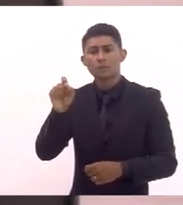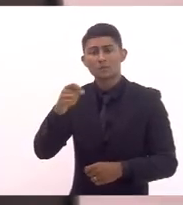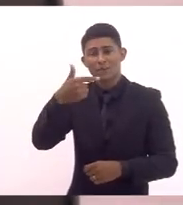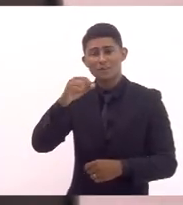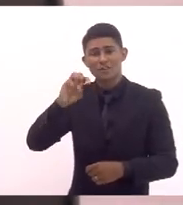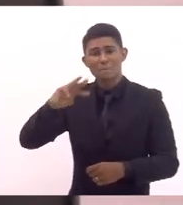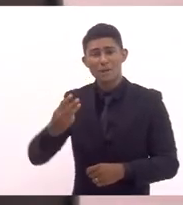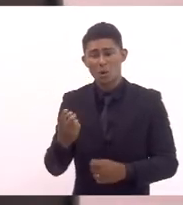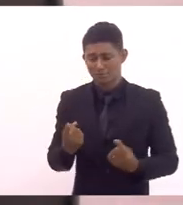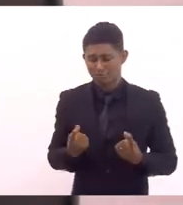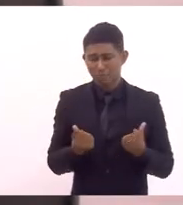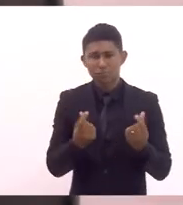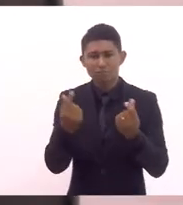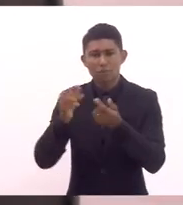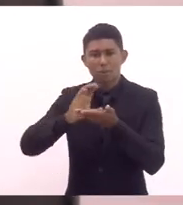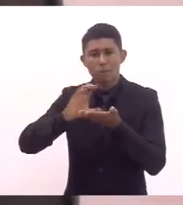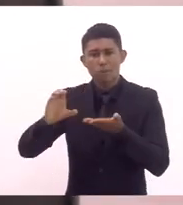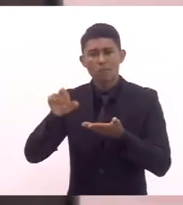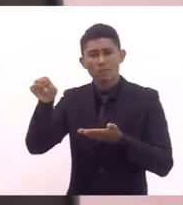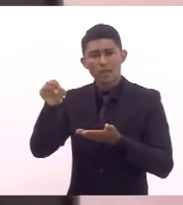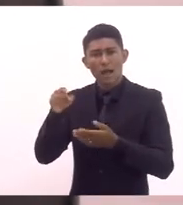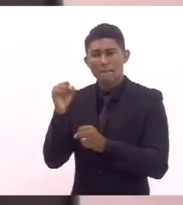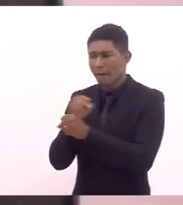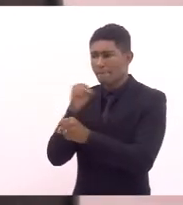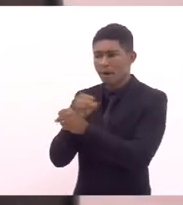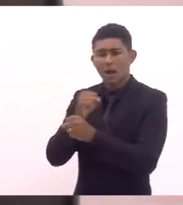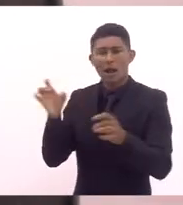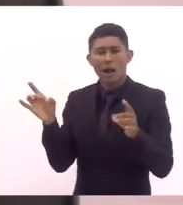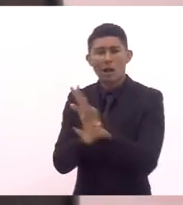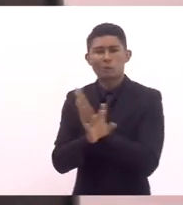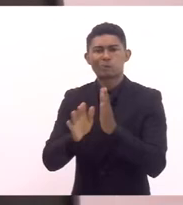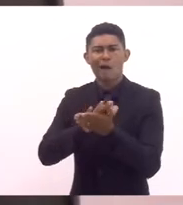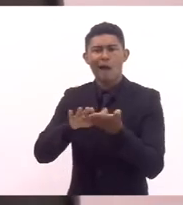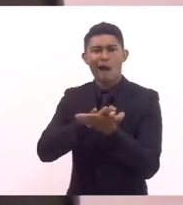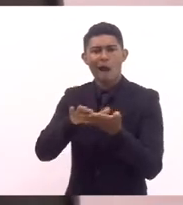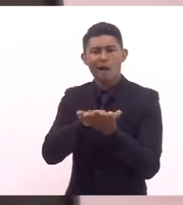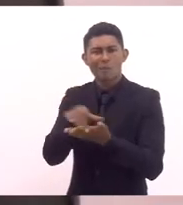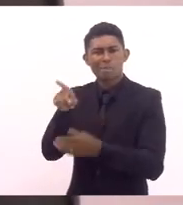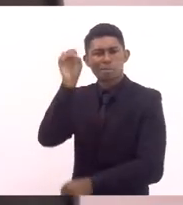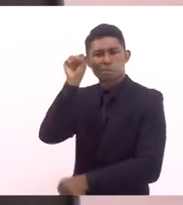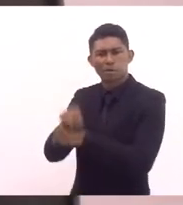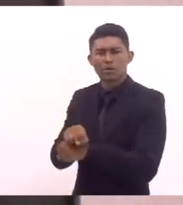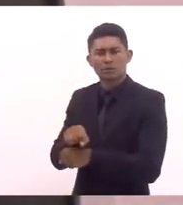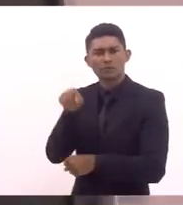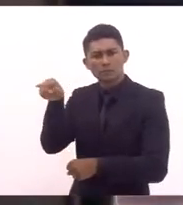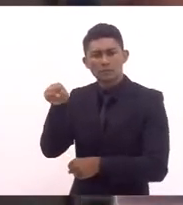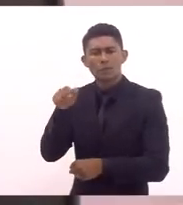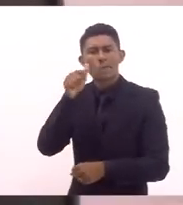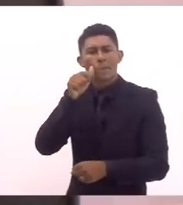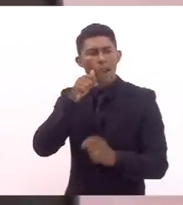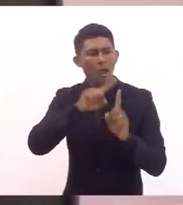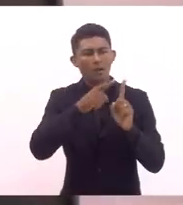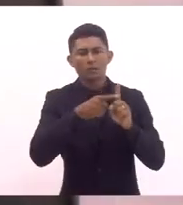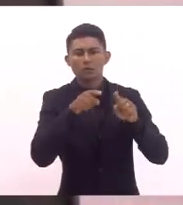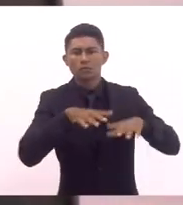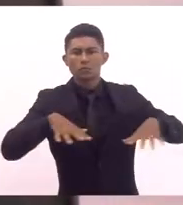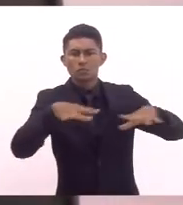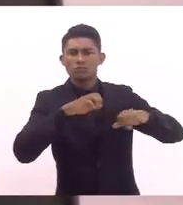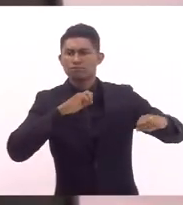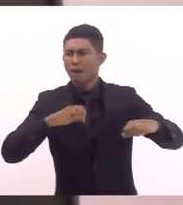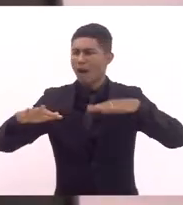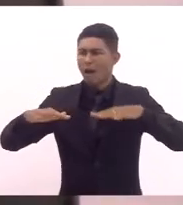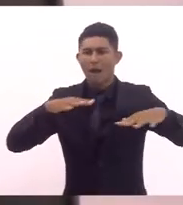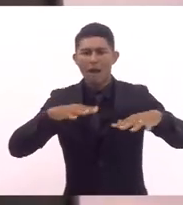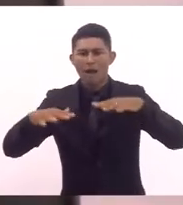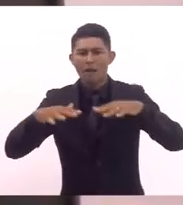esqueleto lá então esqueleto lá já tá tendo movimento de das Gestantes movimento